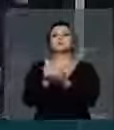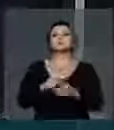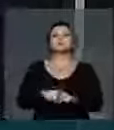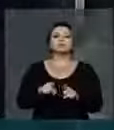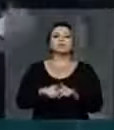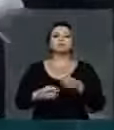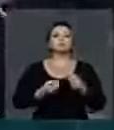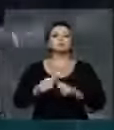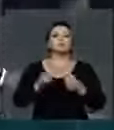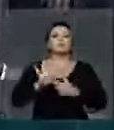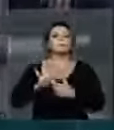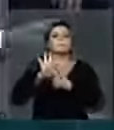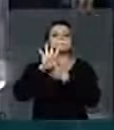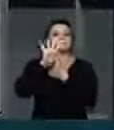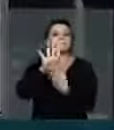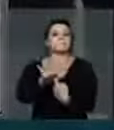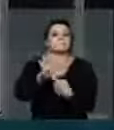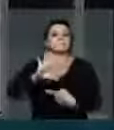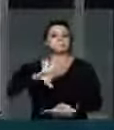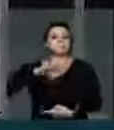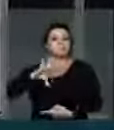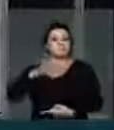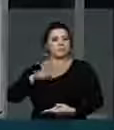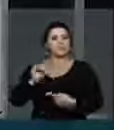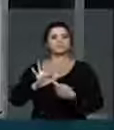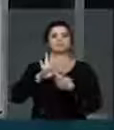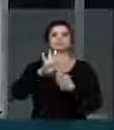de escancarar a